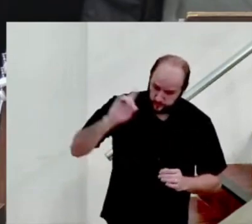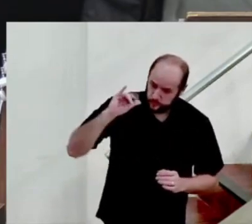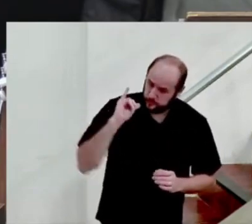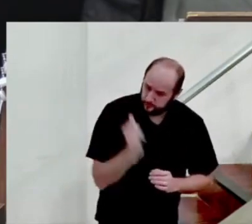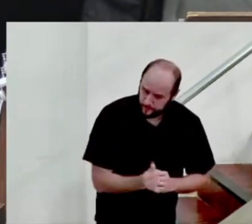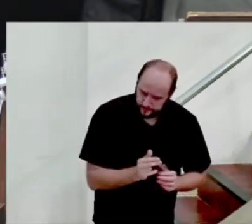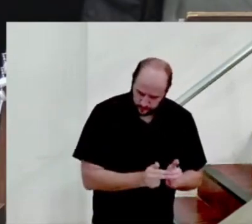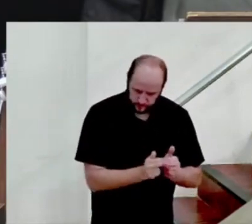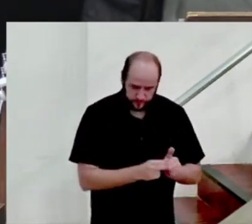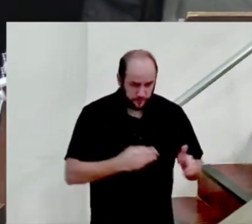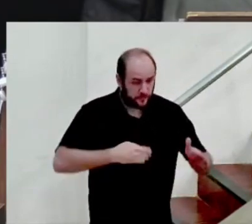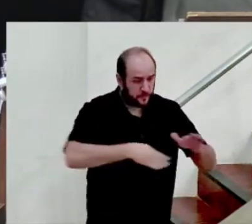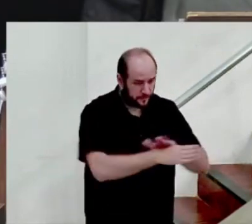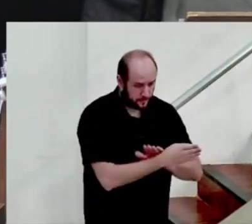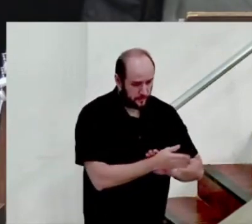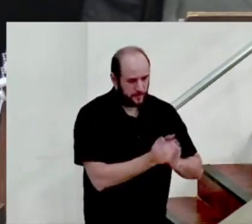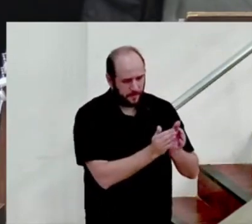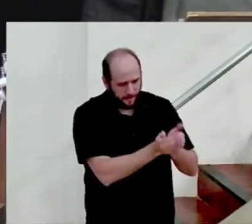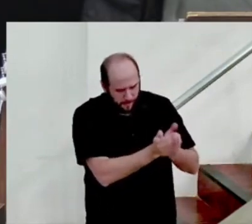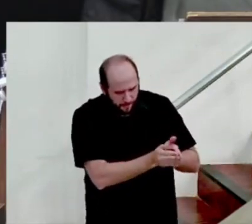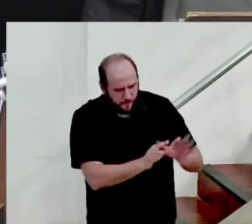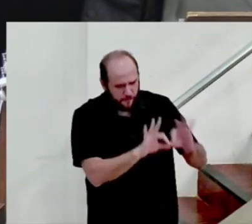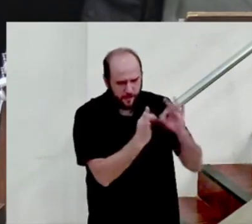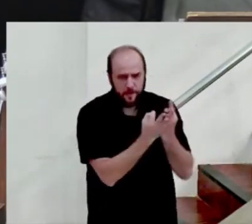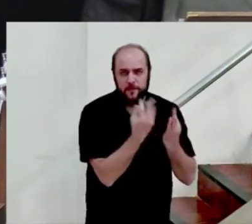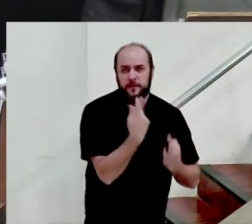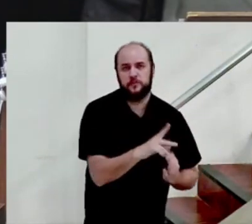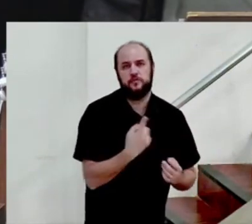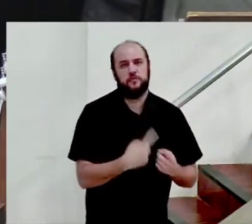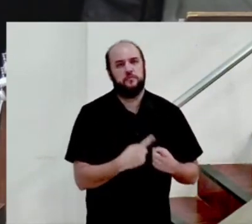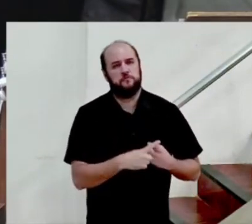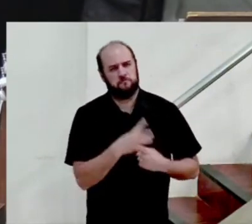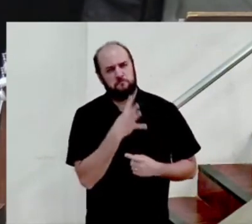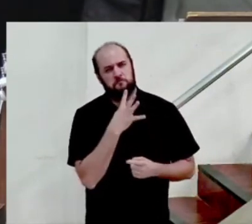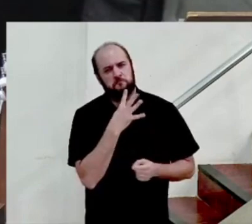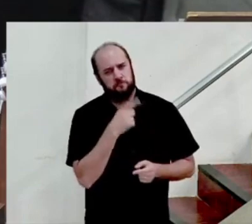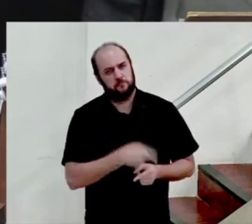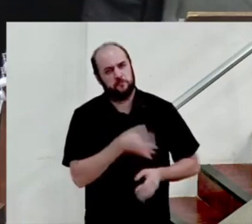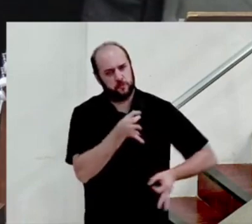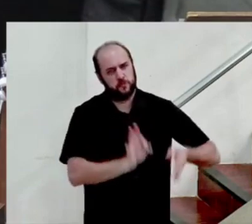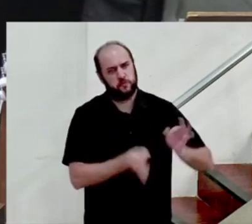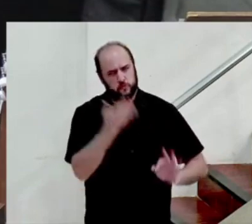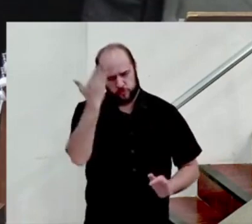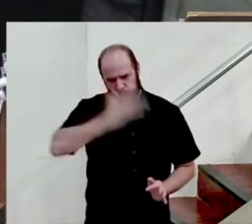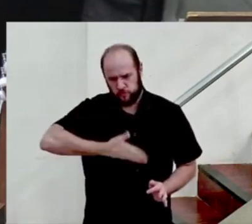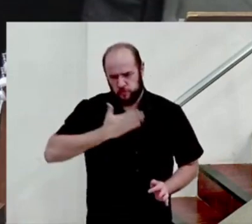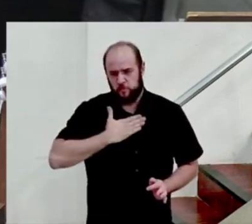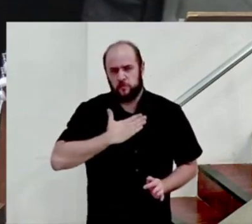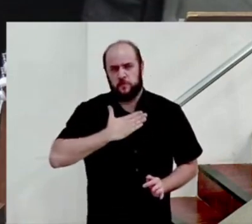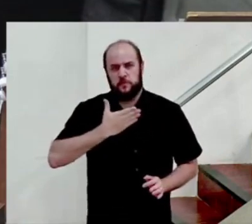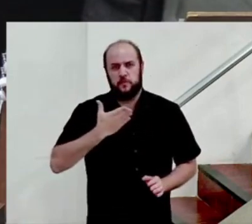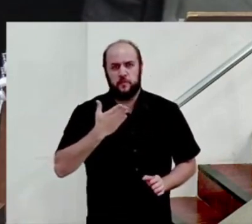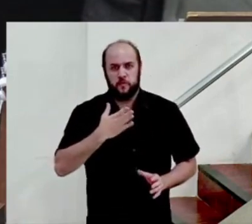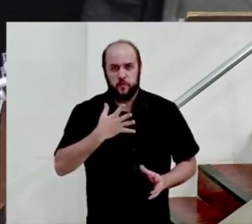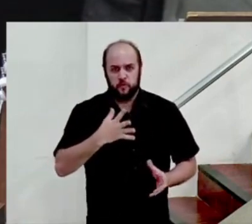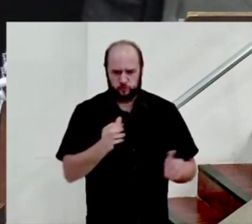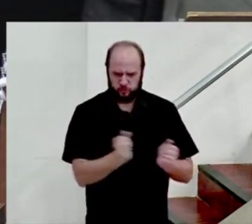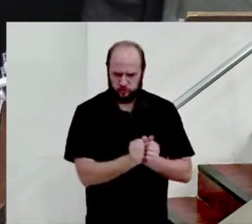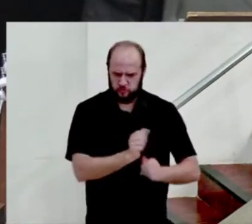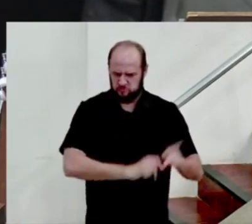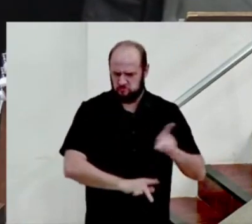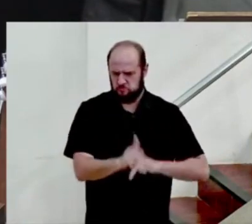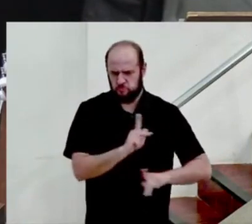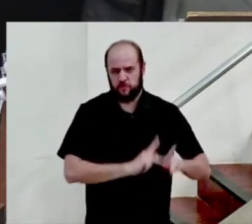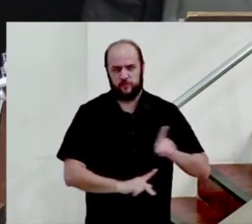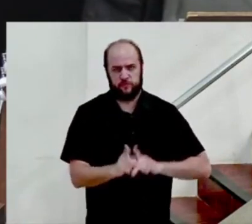entre na arca você e toda a sua família, porque reconheço que você tem sido justo diante de mim no meio desta geração.